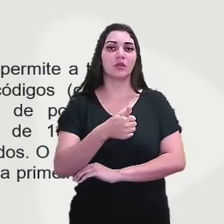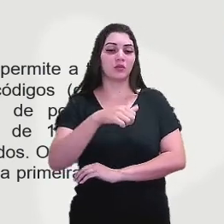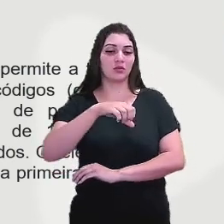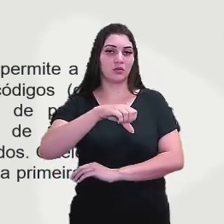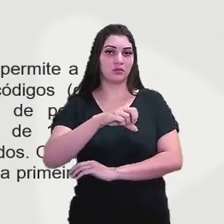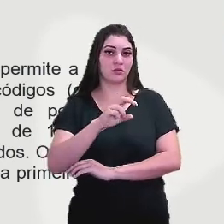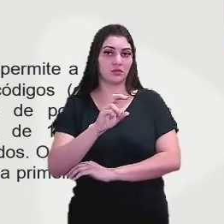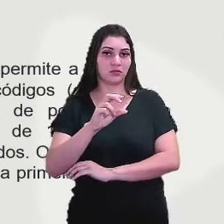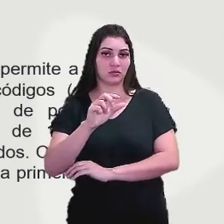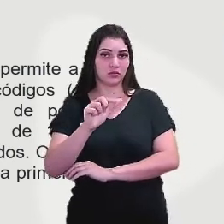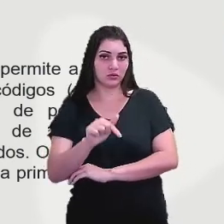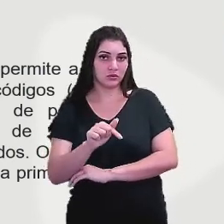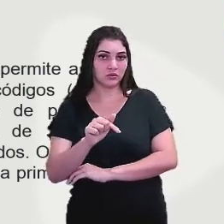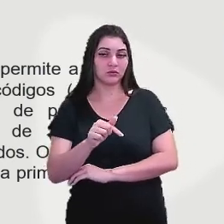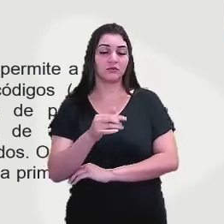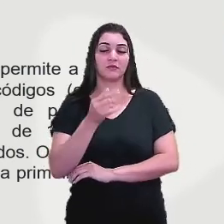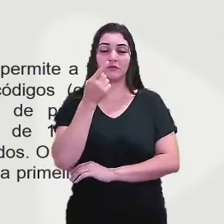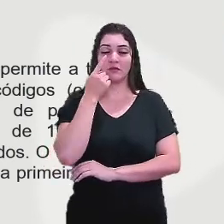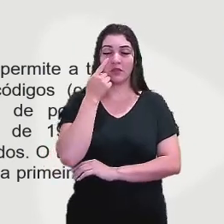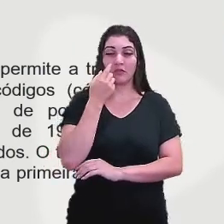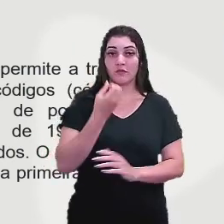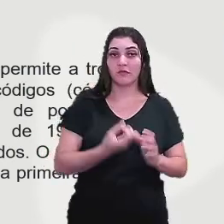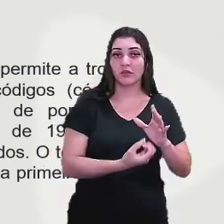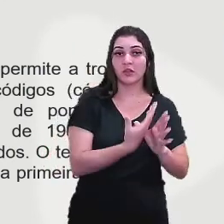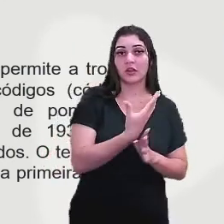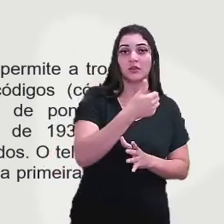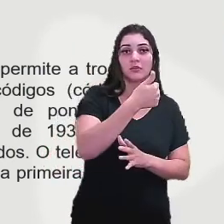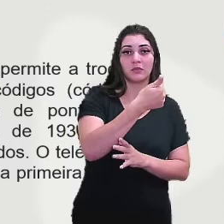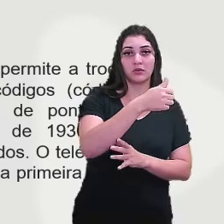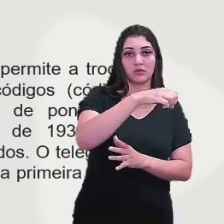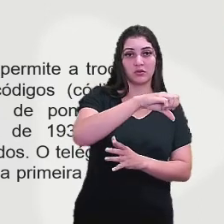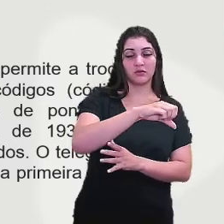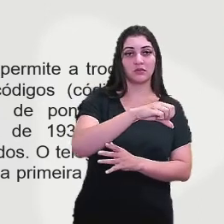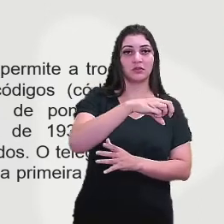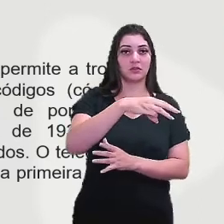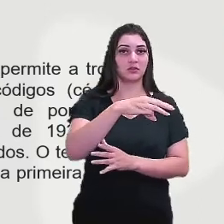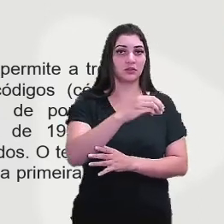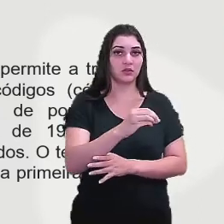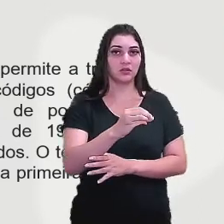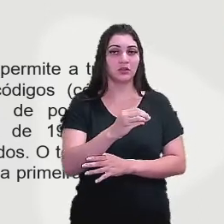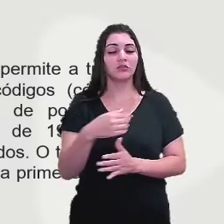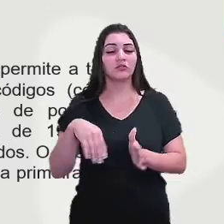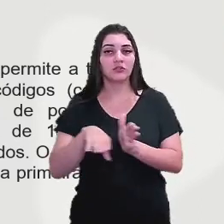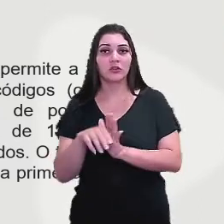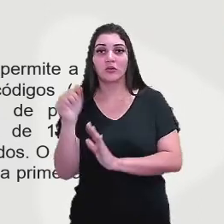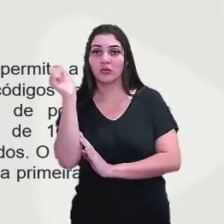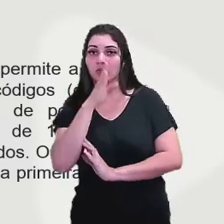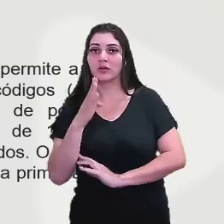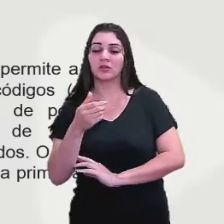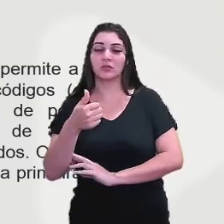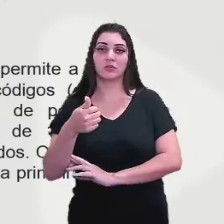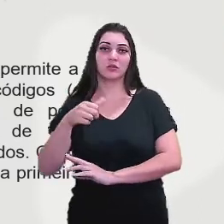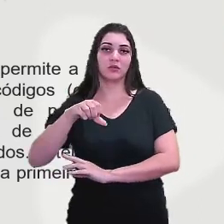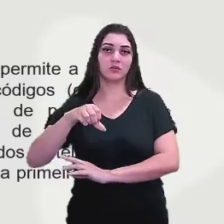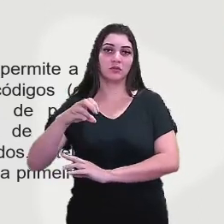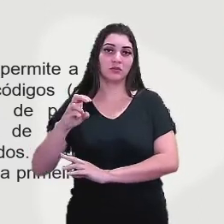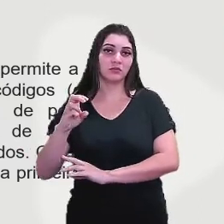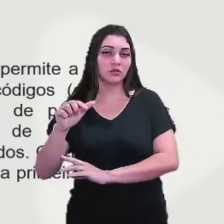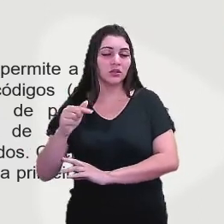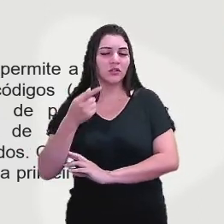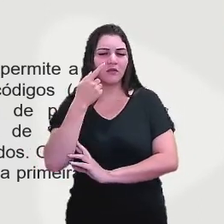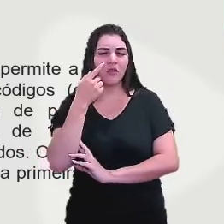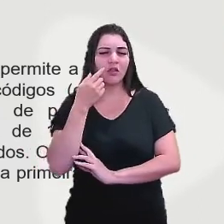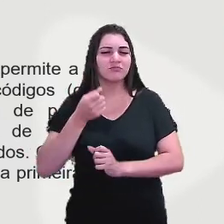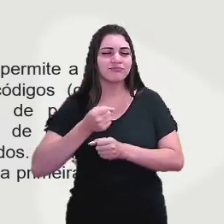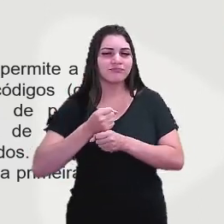Vejam, foi criado em 1930 e só foi chegado ao Brasil em 1957. Vejam quantos anos levou. Como